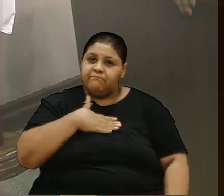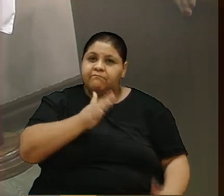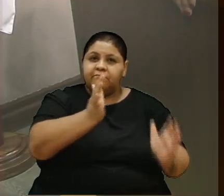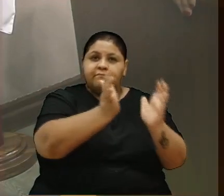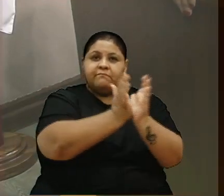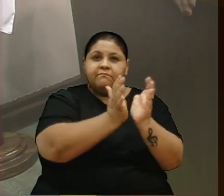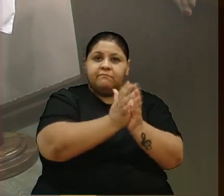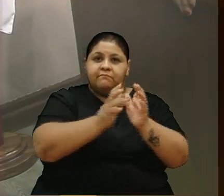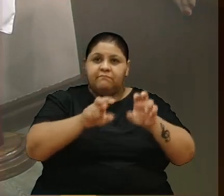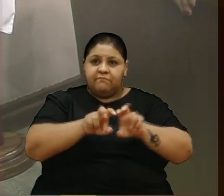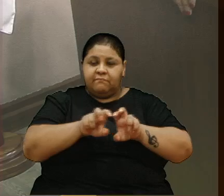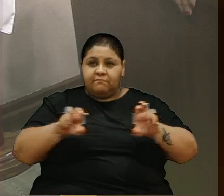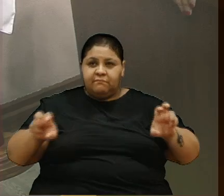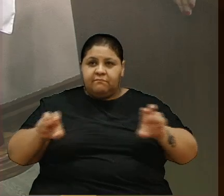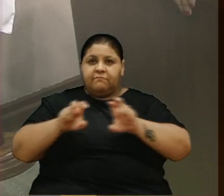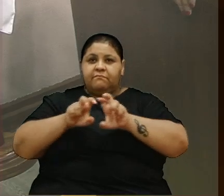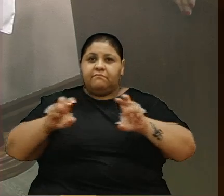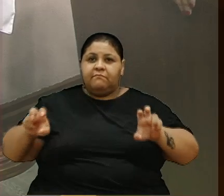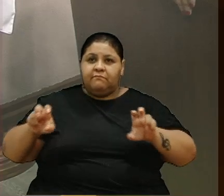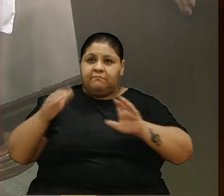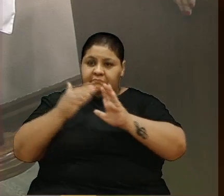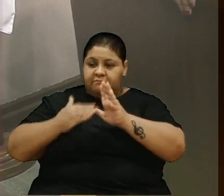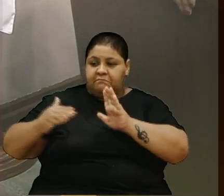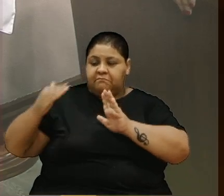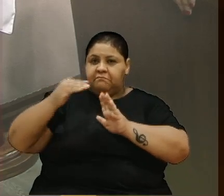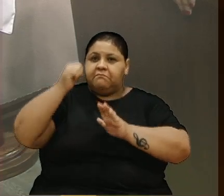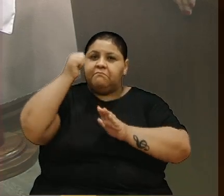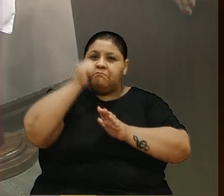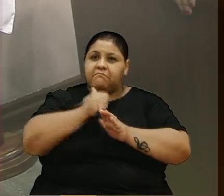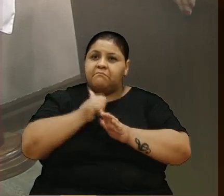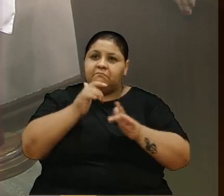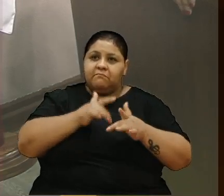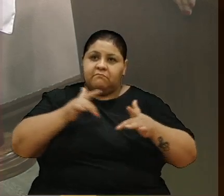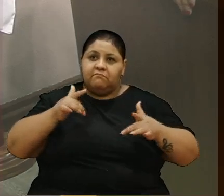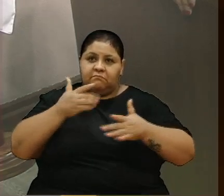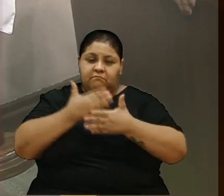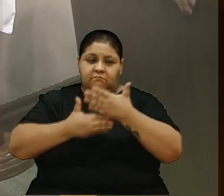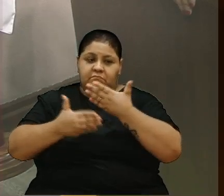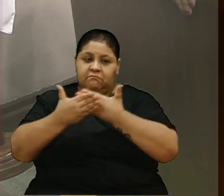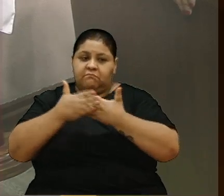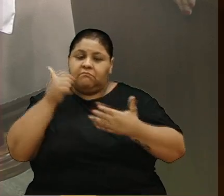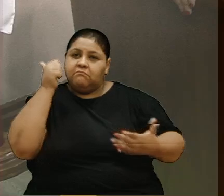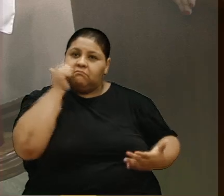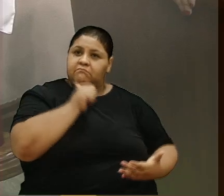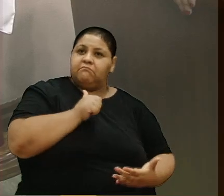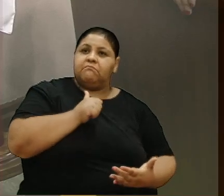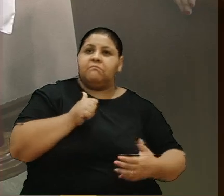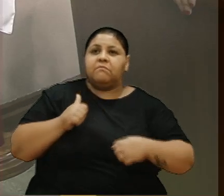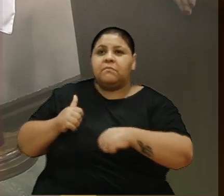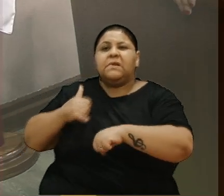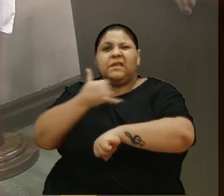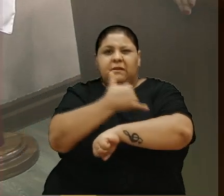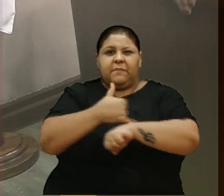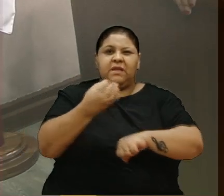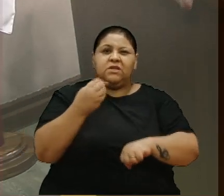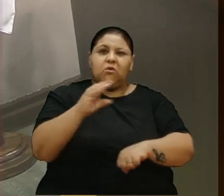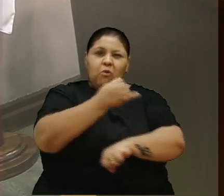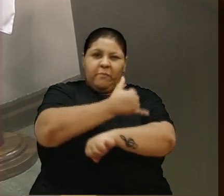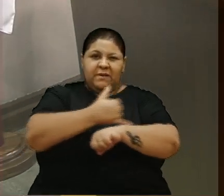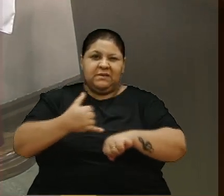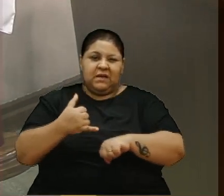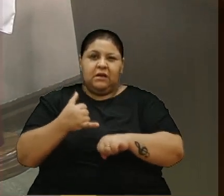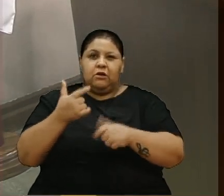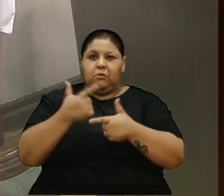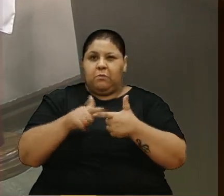de bancada, ter uma bancada majoritariamente feminina. Minha solidariedade a Andressa e a todas as mulheres que passam ou passaram por esse tipo de situação. Obrigado.